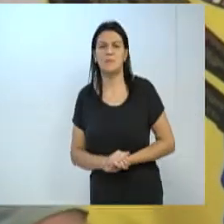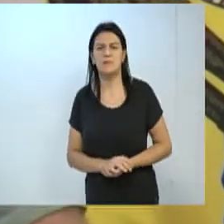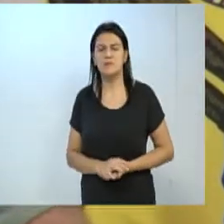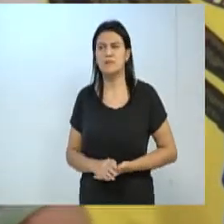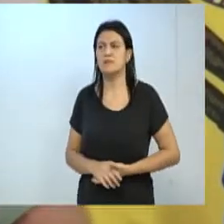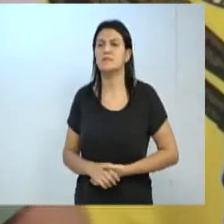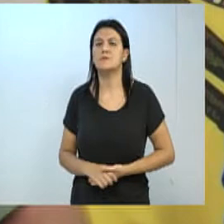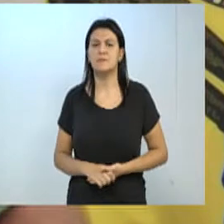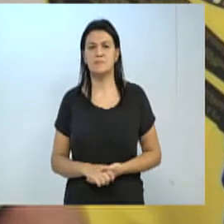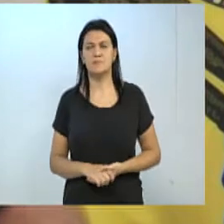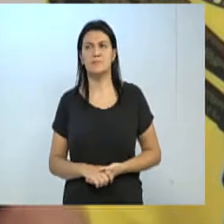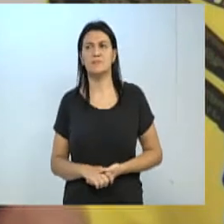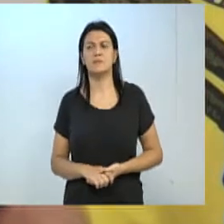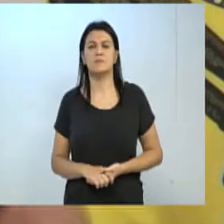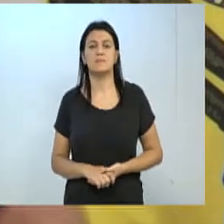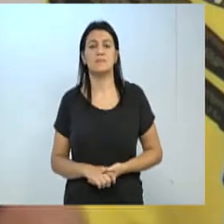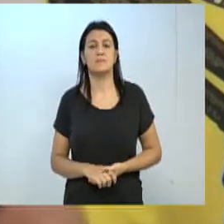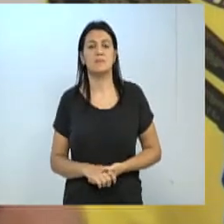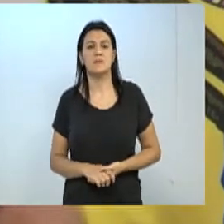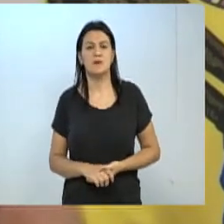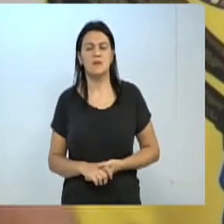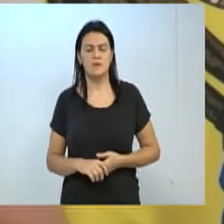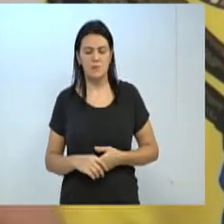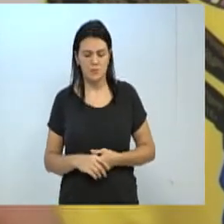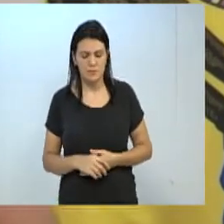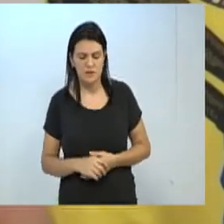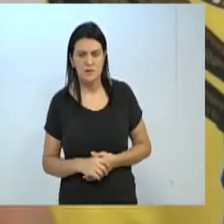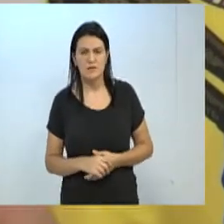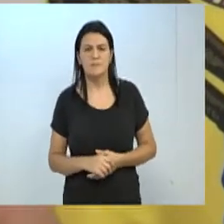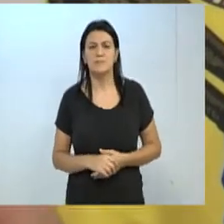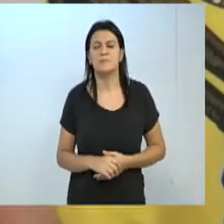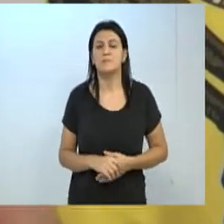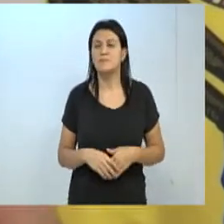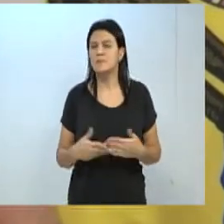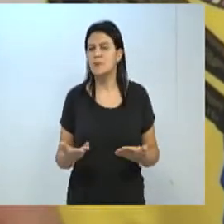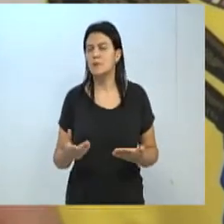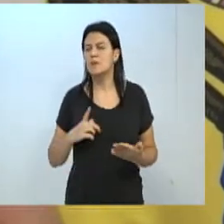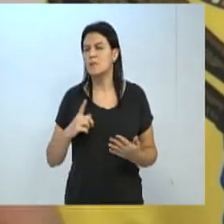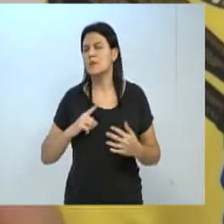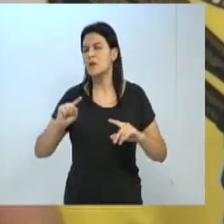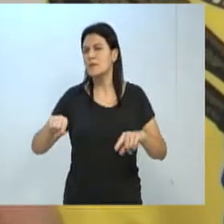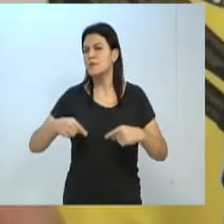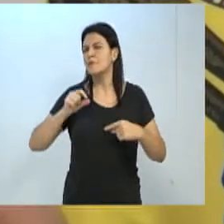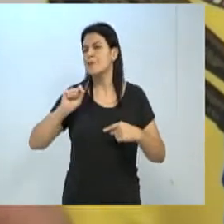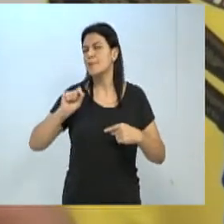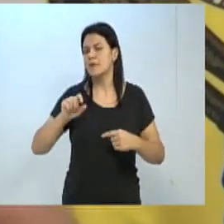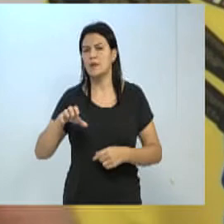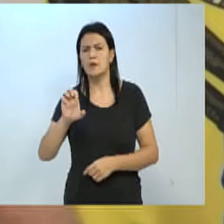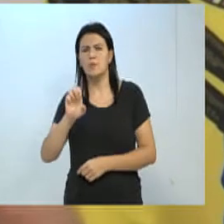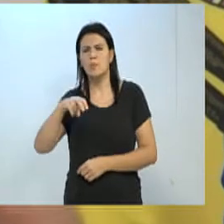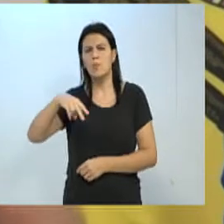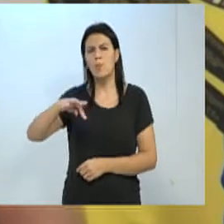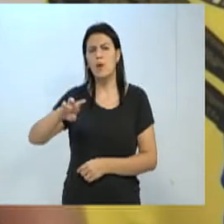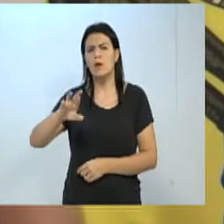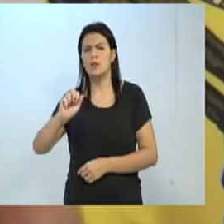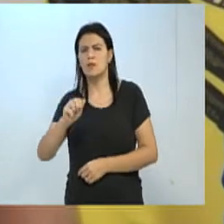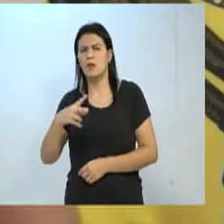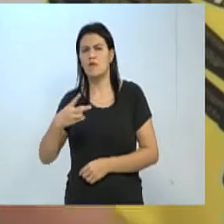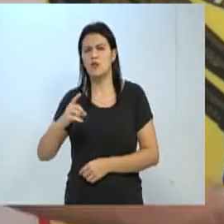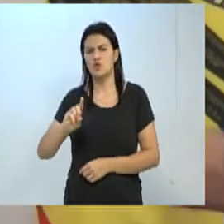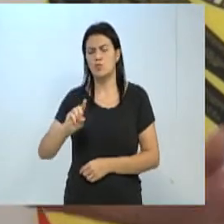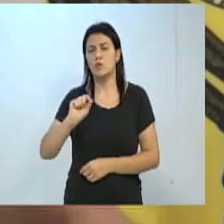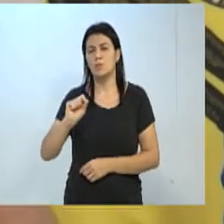10,5. Né? Por quê? O Entra 21 é dos 18